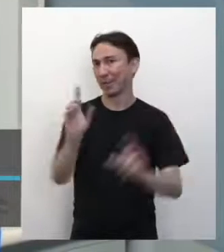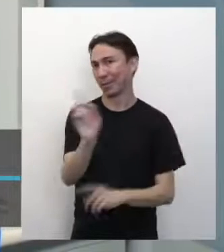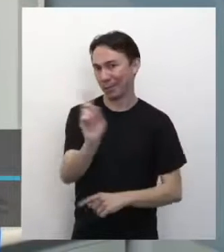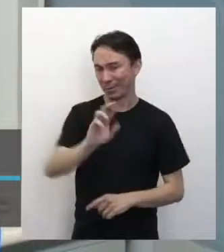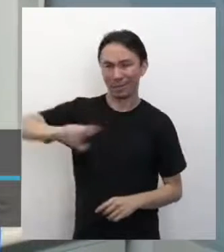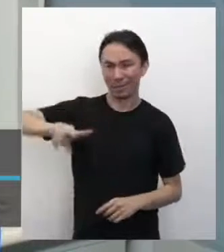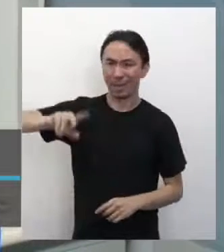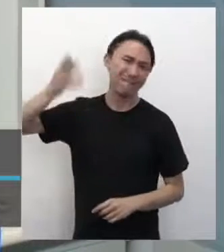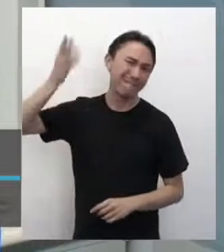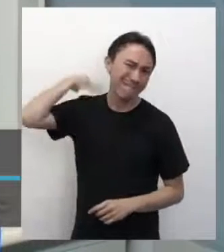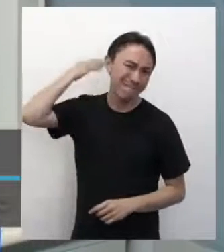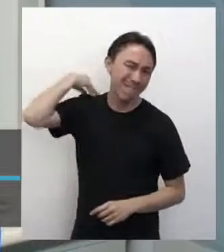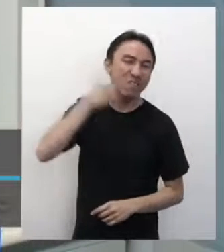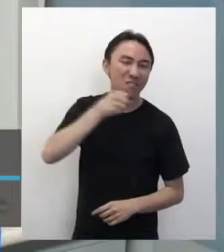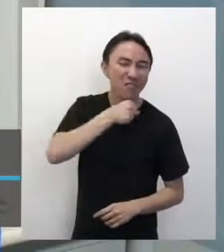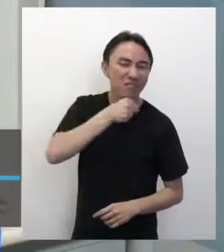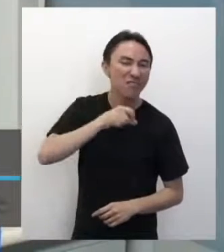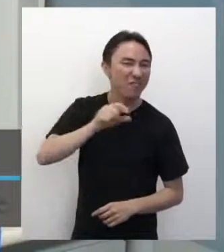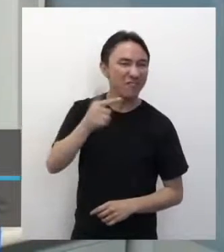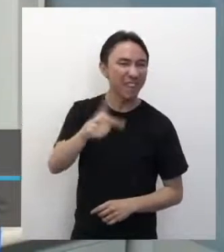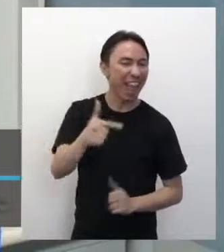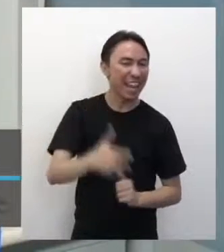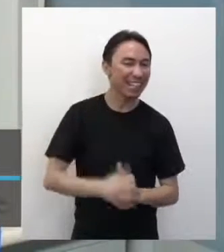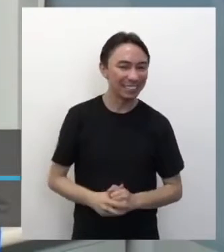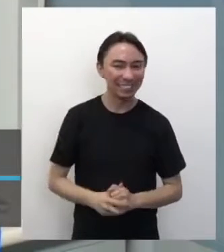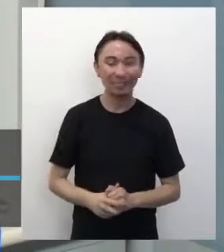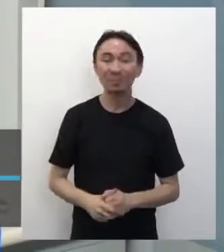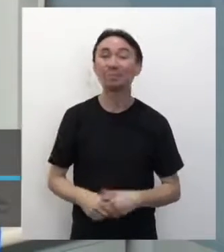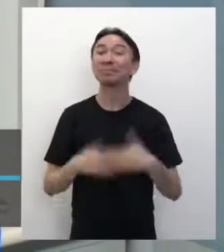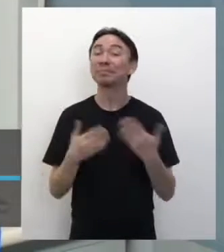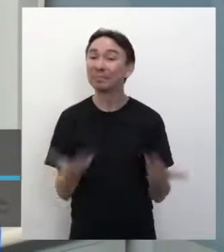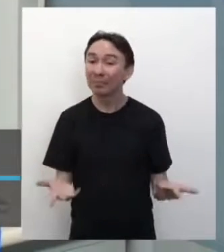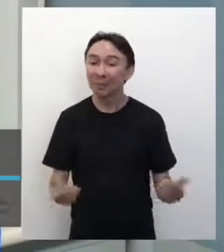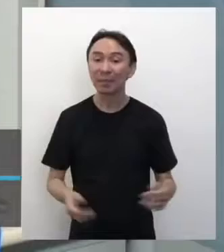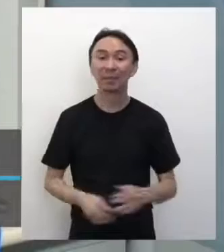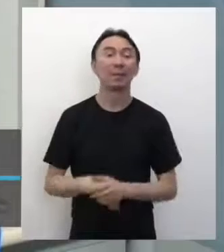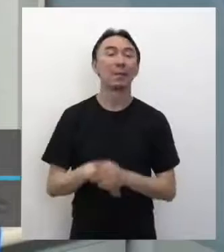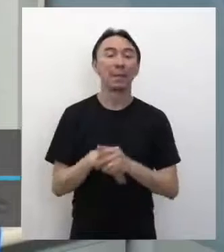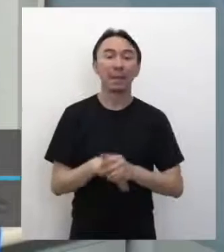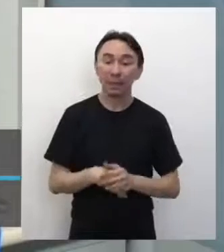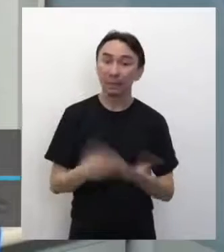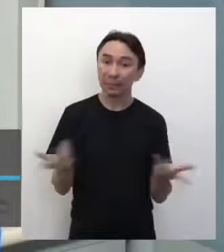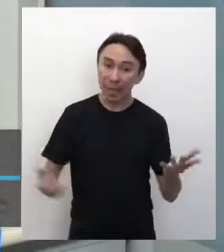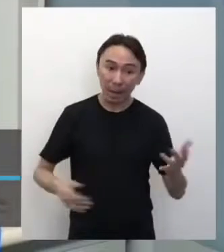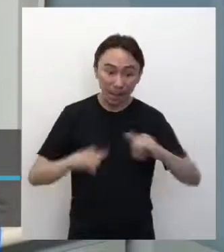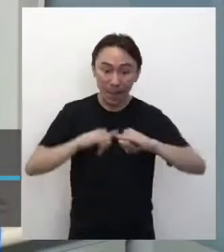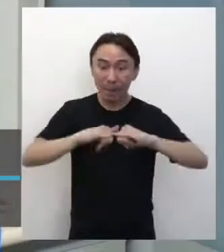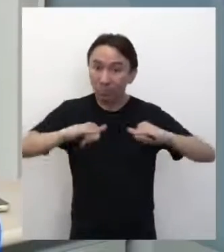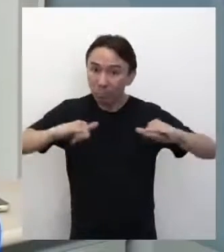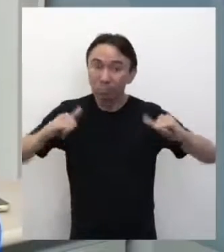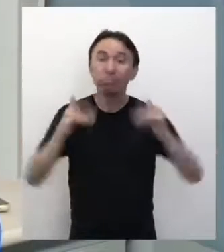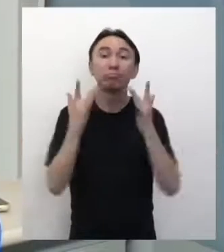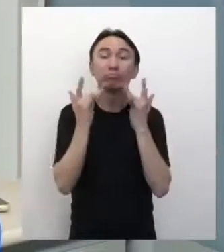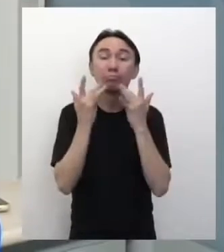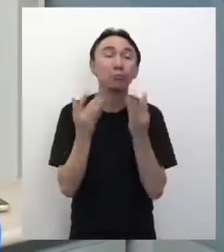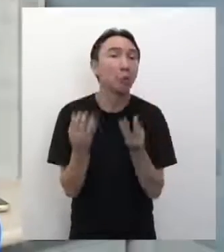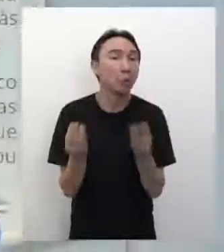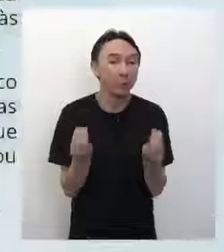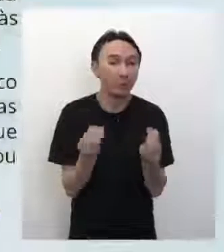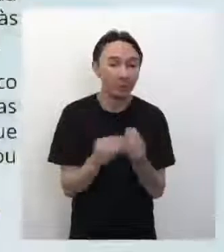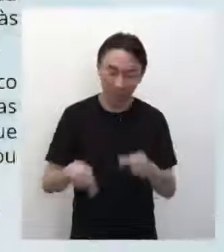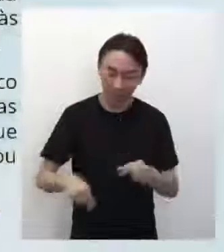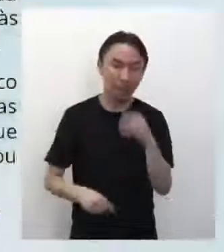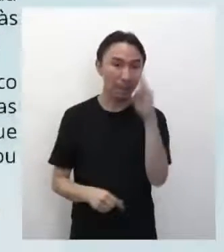era moderninho, né? Vamos lá, vamos seguir, turma. Divulgação do espetáculo teatral. Aqui no Brasil, antes